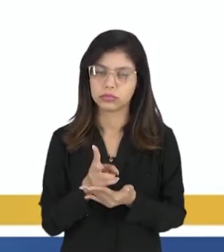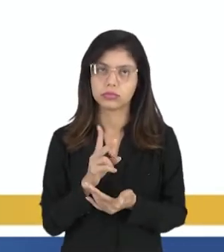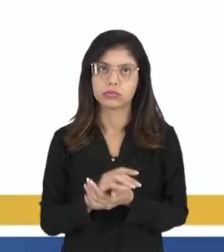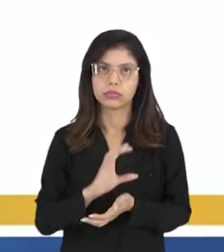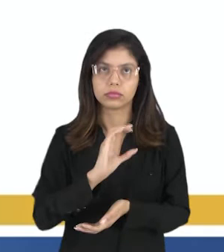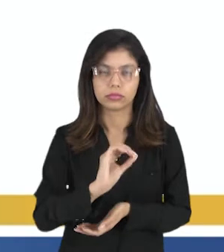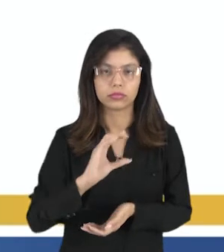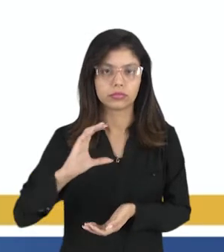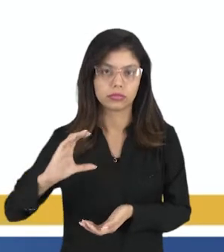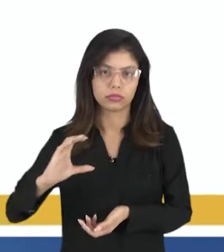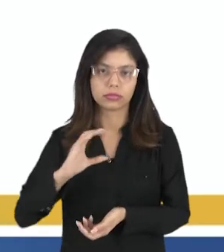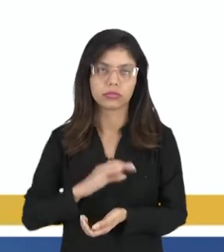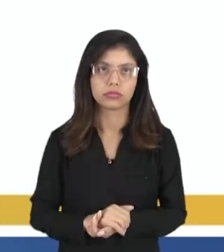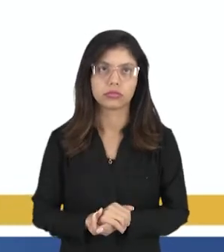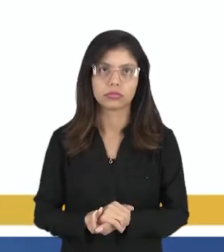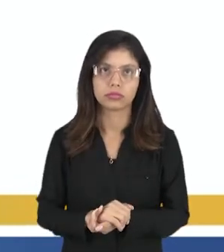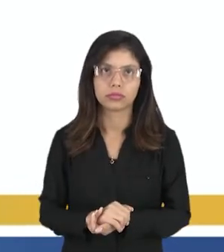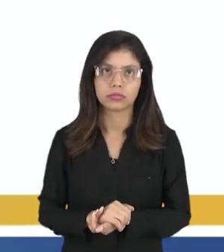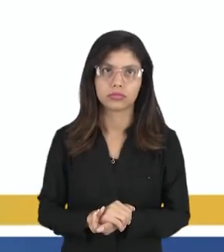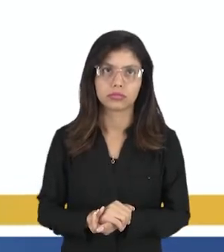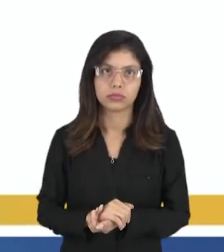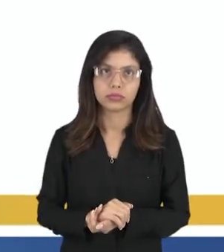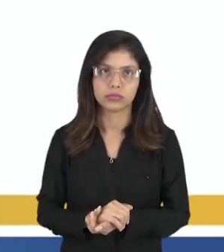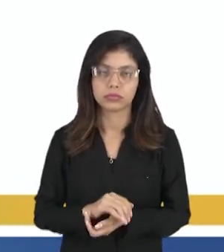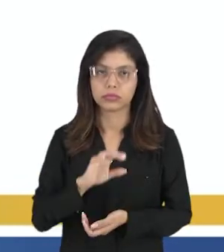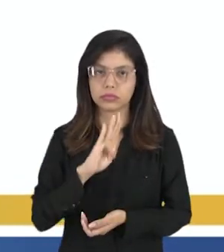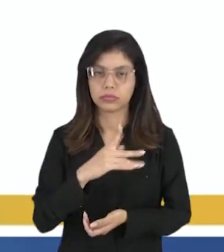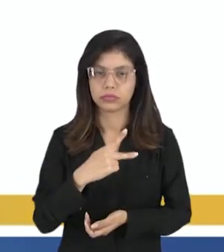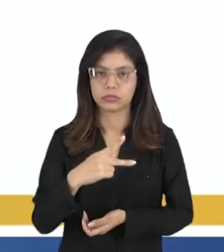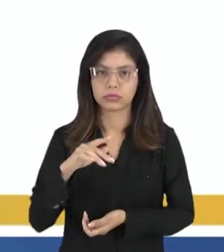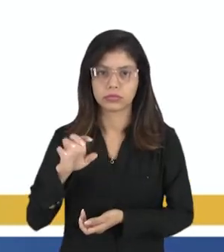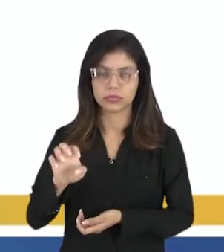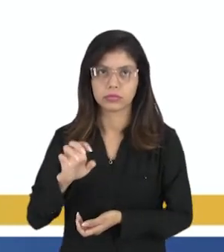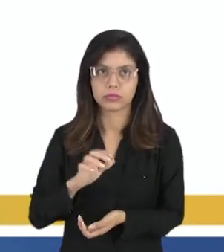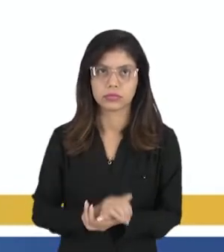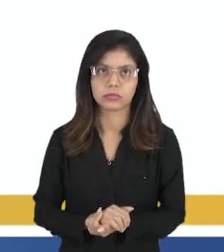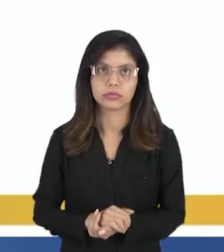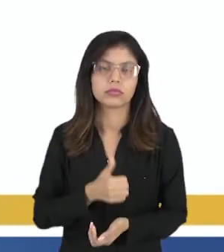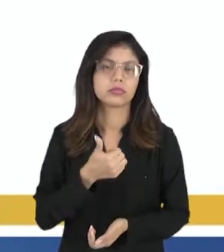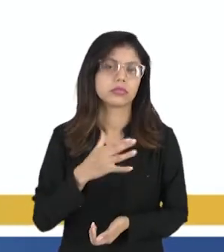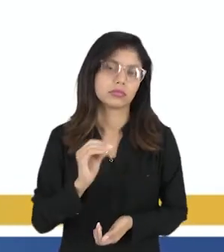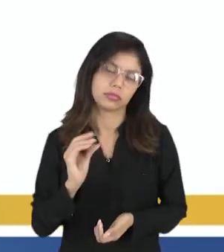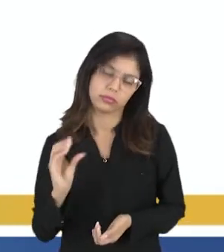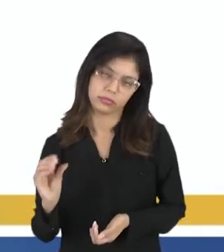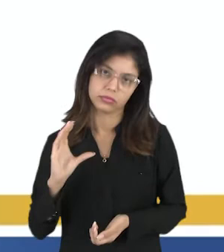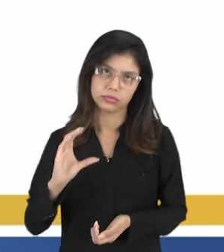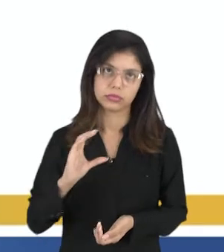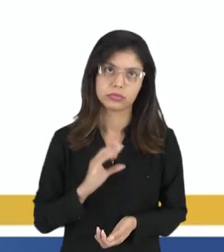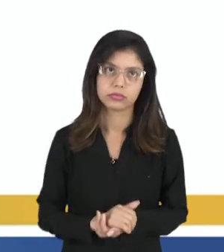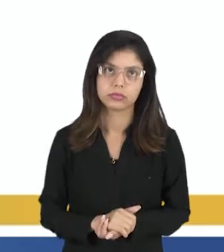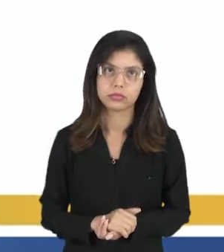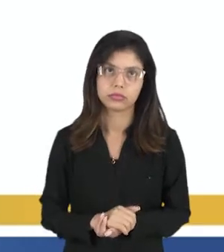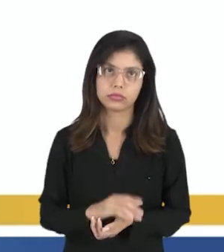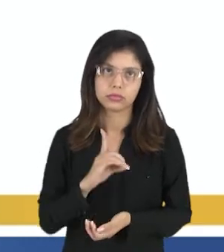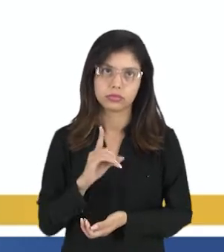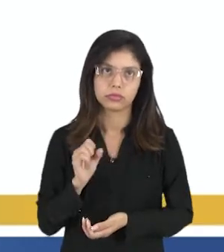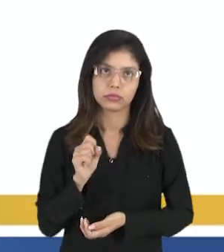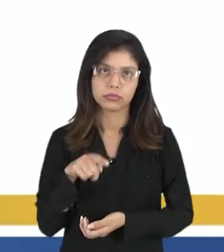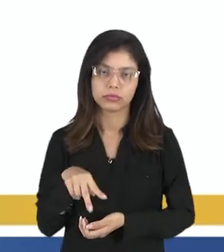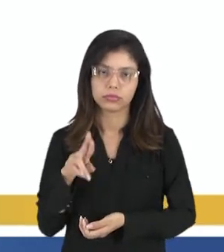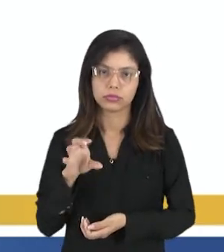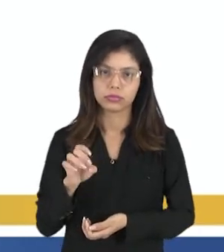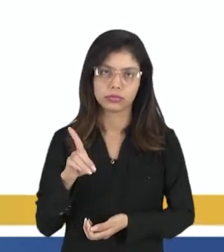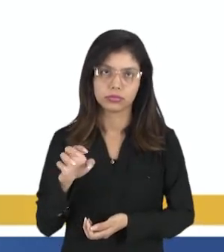sempre 0 graus Celsius. Ponto de ebulição vai ser sempre 100 graus Celsius. E a densidade